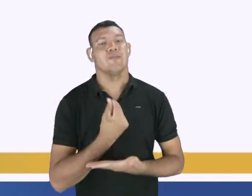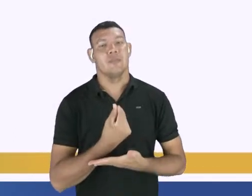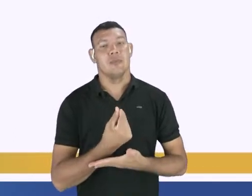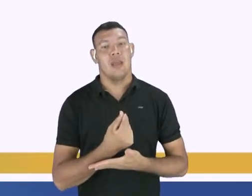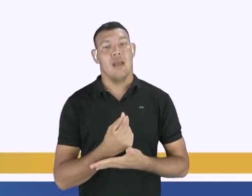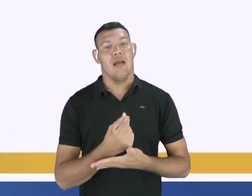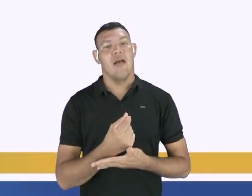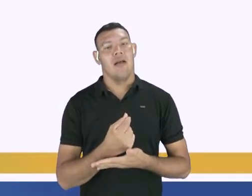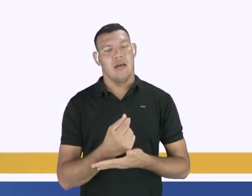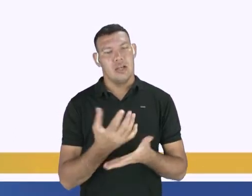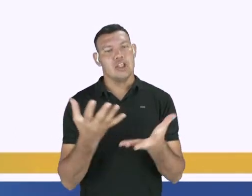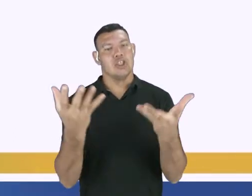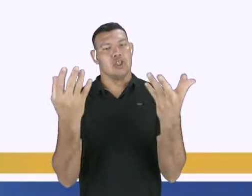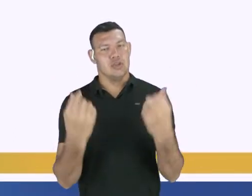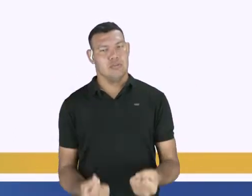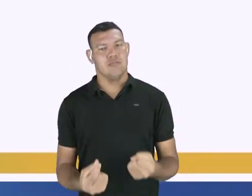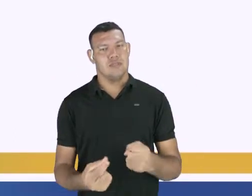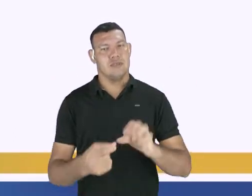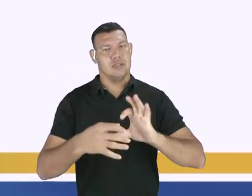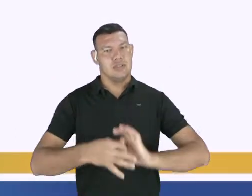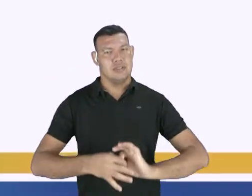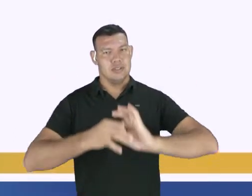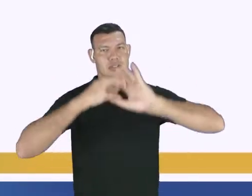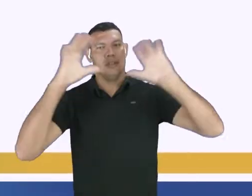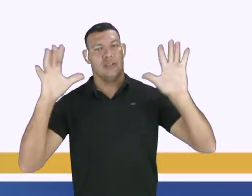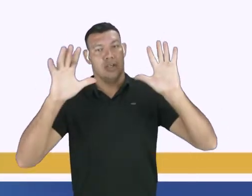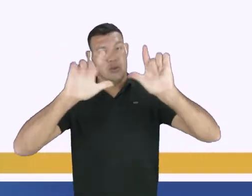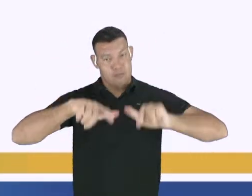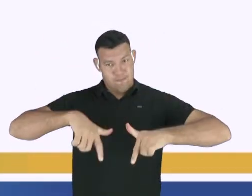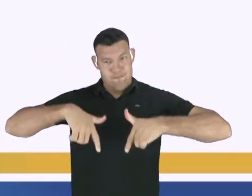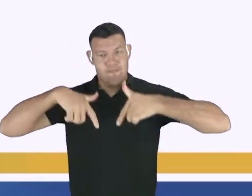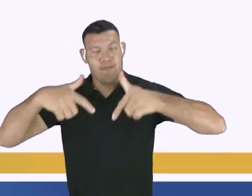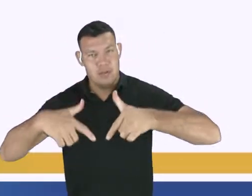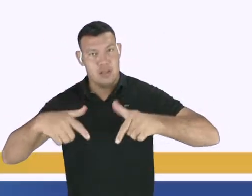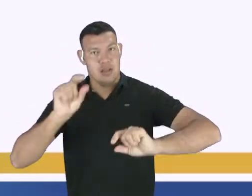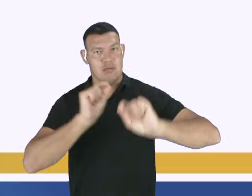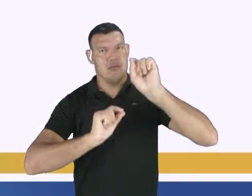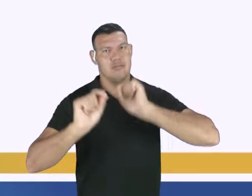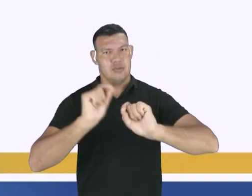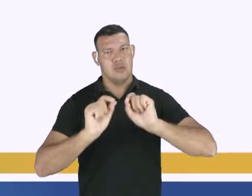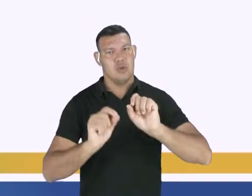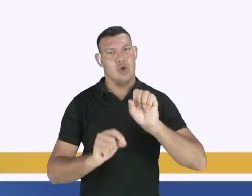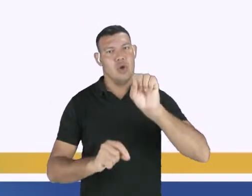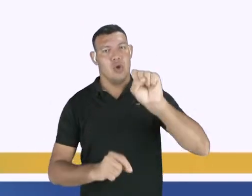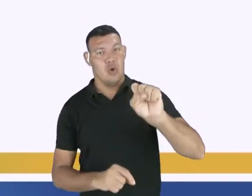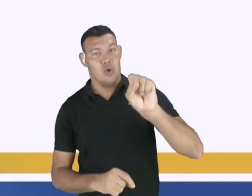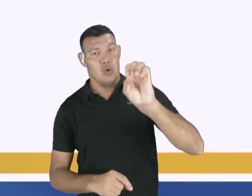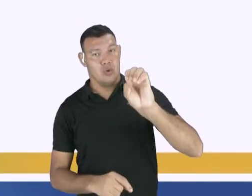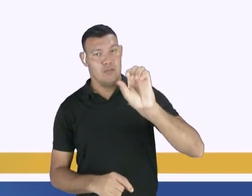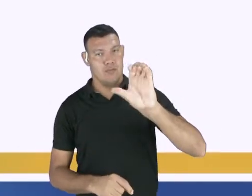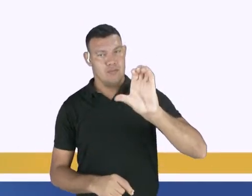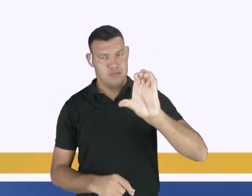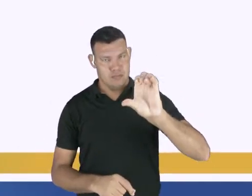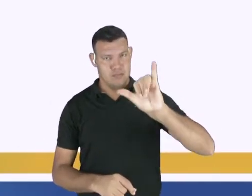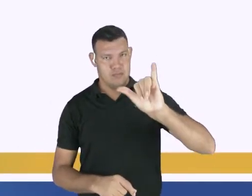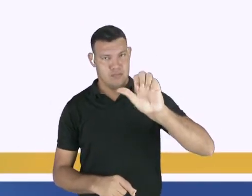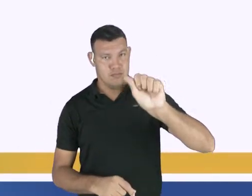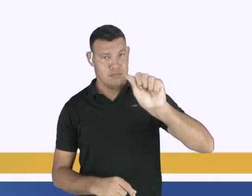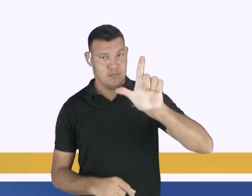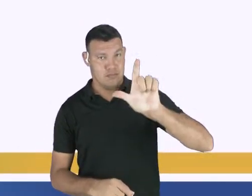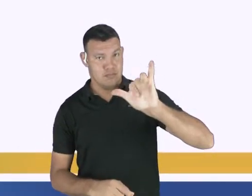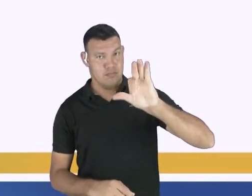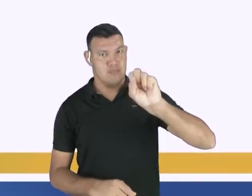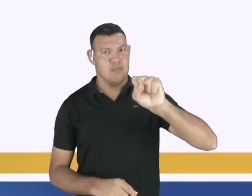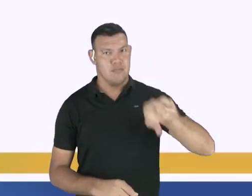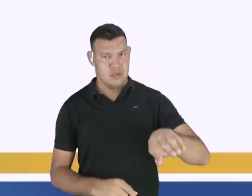liberalismo. Para combatê-lo, criou-se o socialismo. O avanço dessas ideias provocou conflitos durante os quais